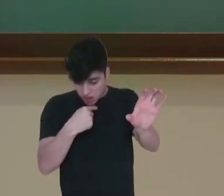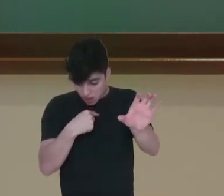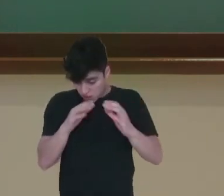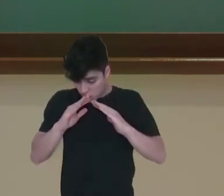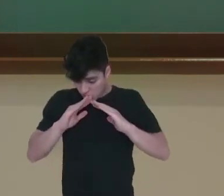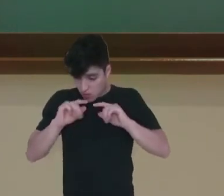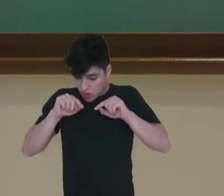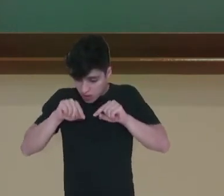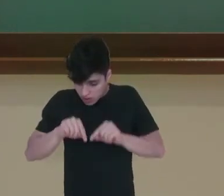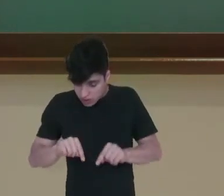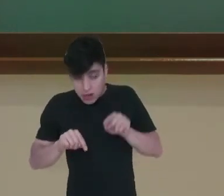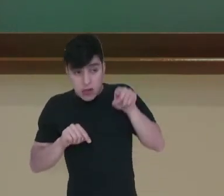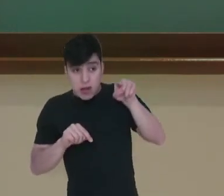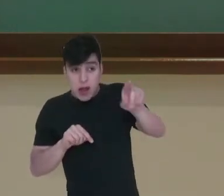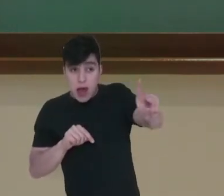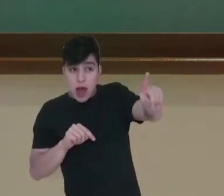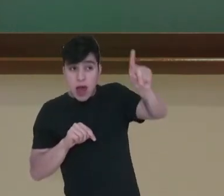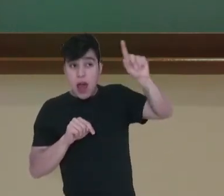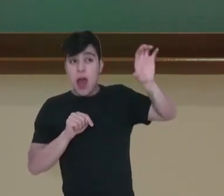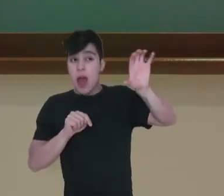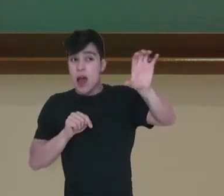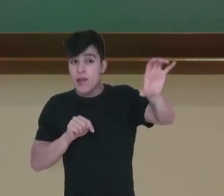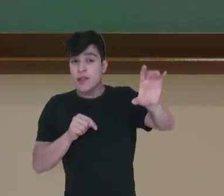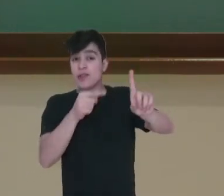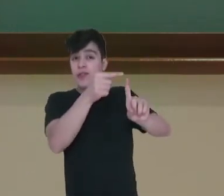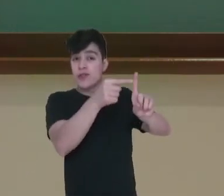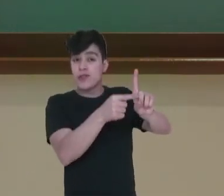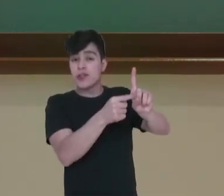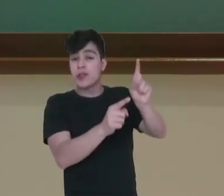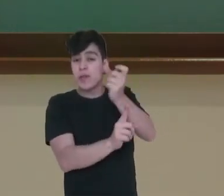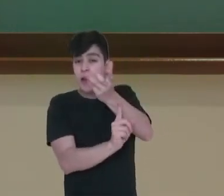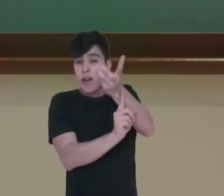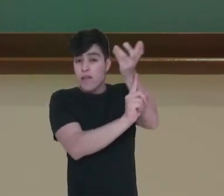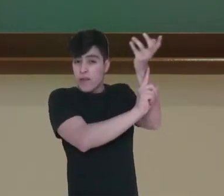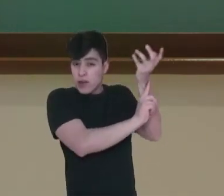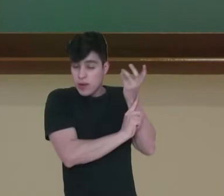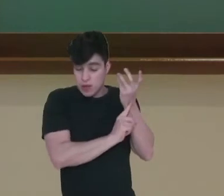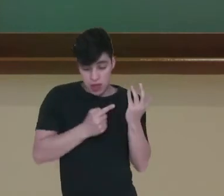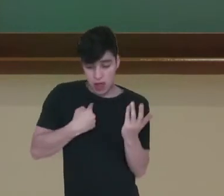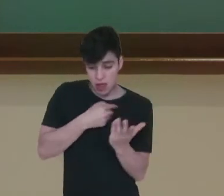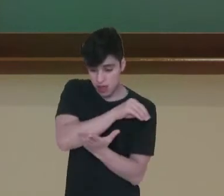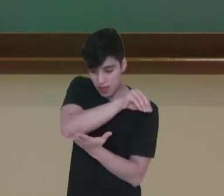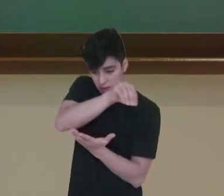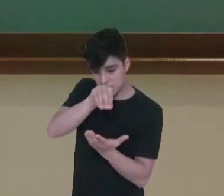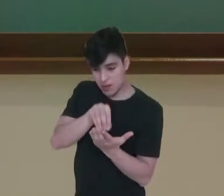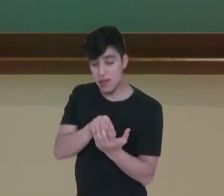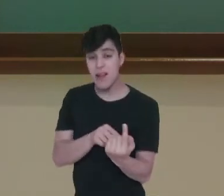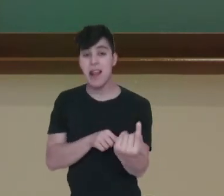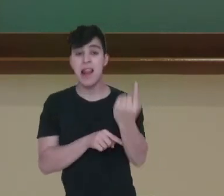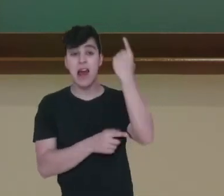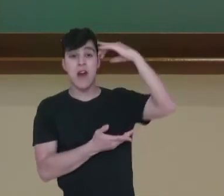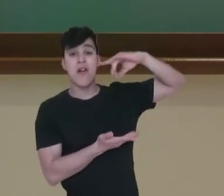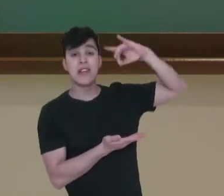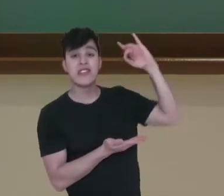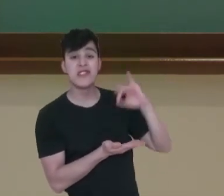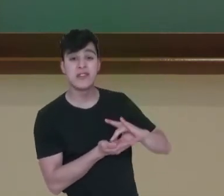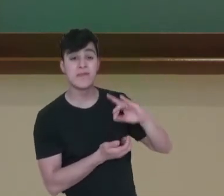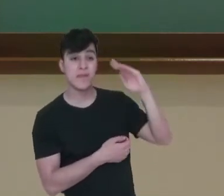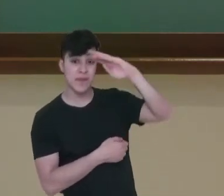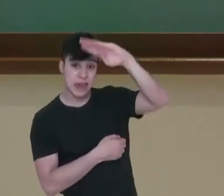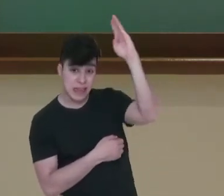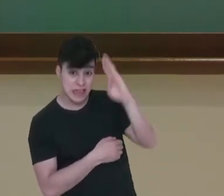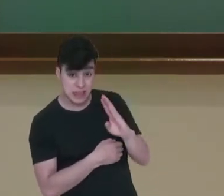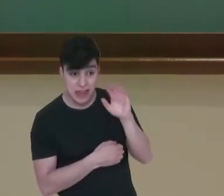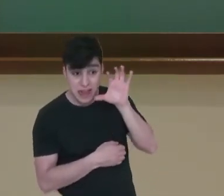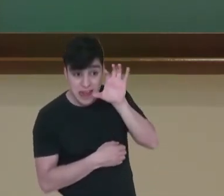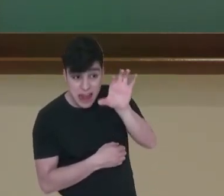de vivência, no teu município, na tua cidade, que era originalmente, né? Ou seja, originalmente esta área era